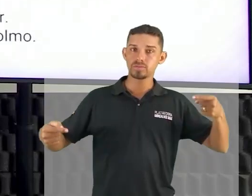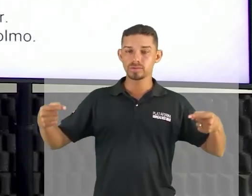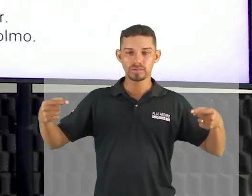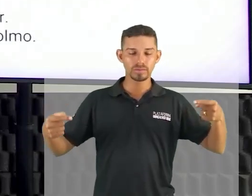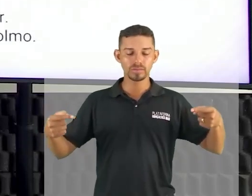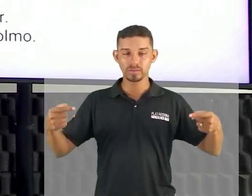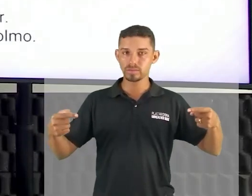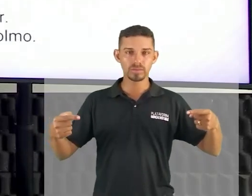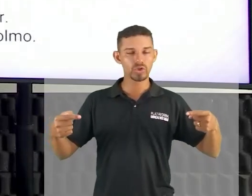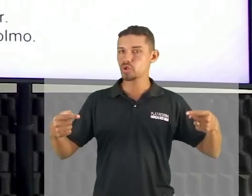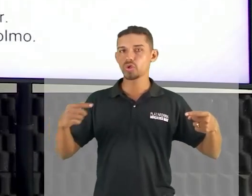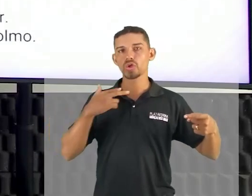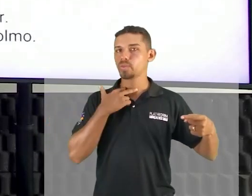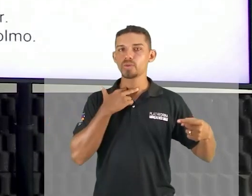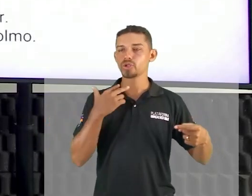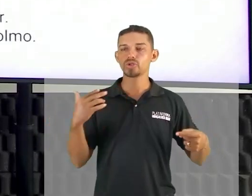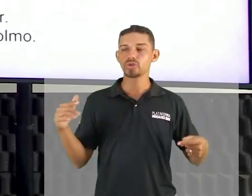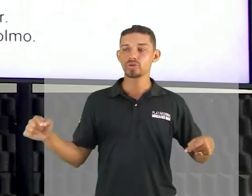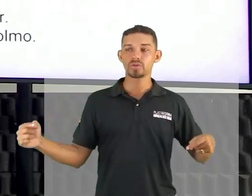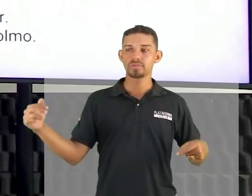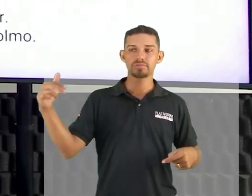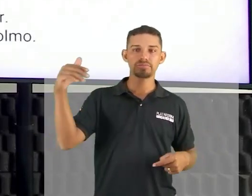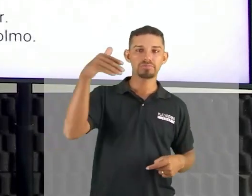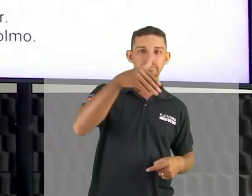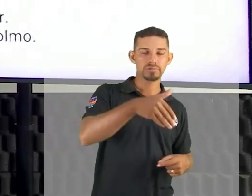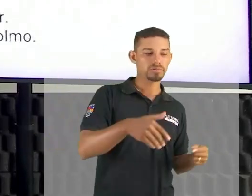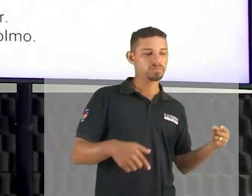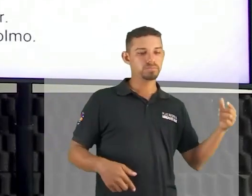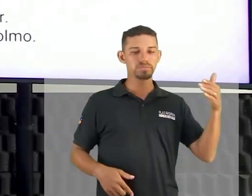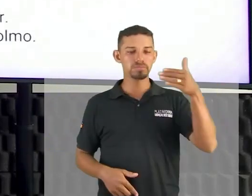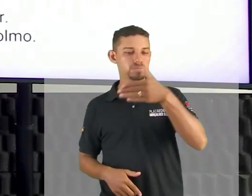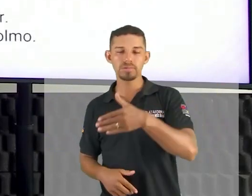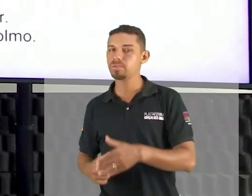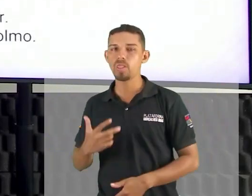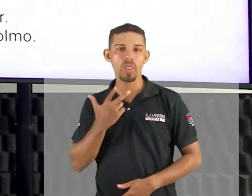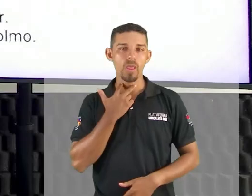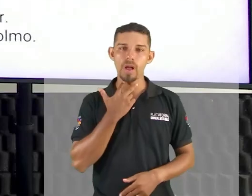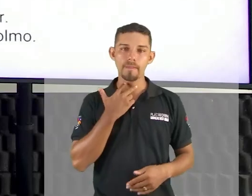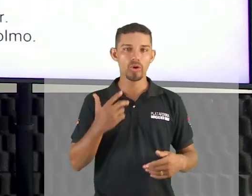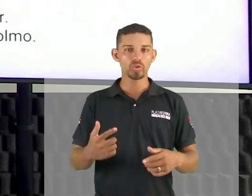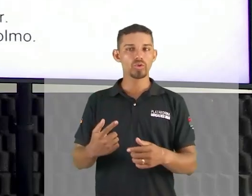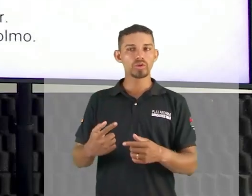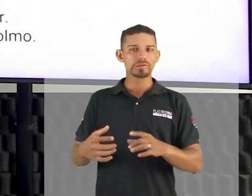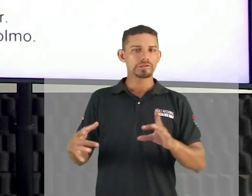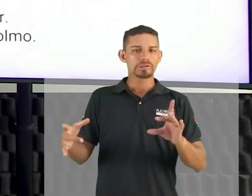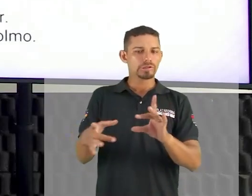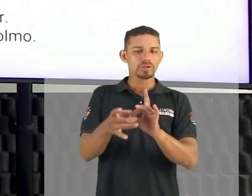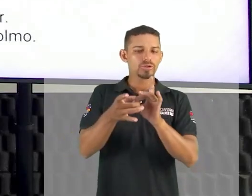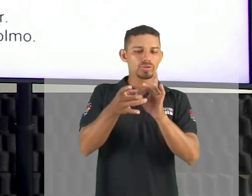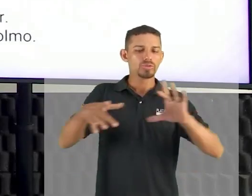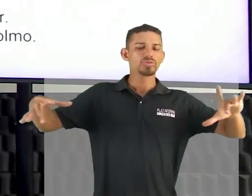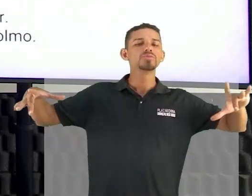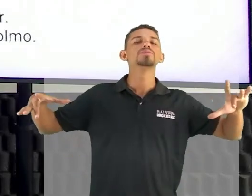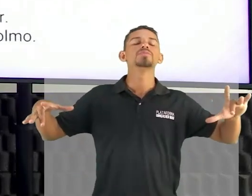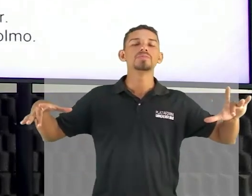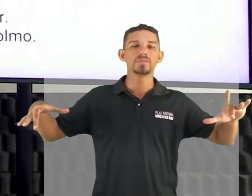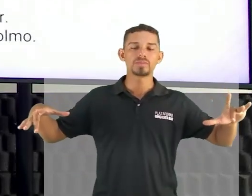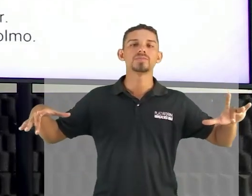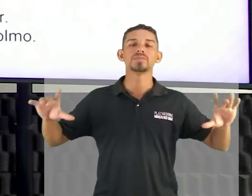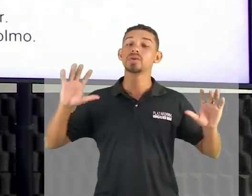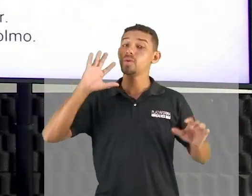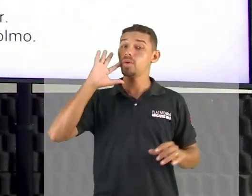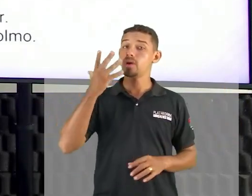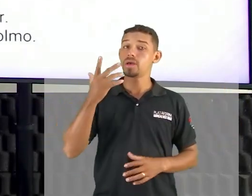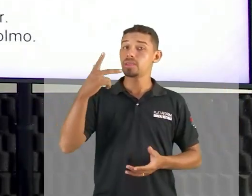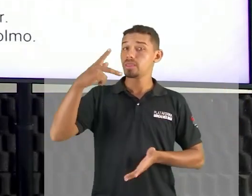esses dois blocos que não podiam de fato em nenhum momento fazer alguma aliança desses países que constituíam cada um deles. Então isso